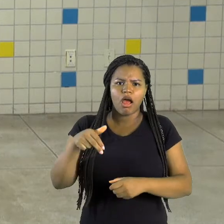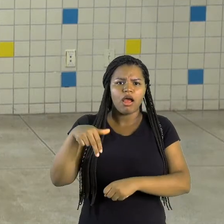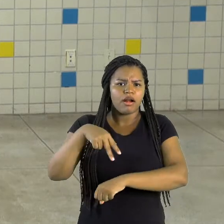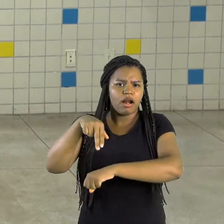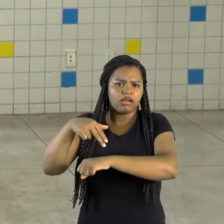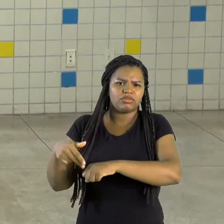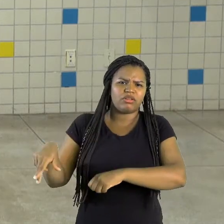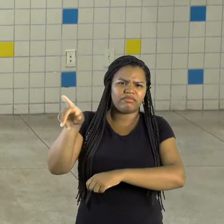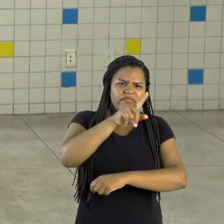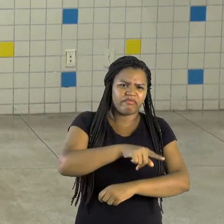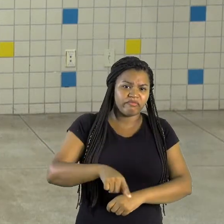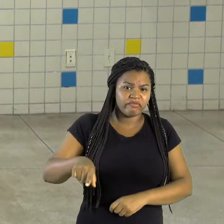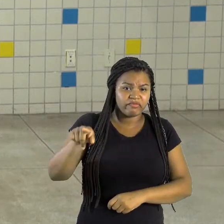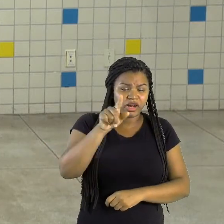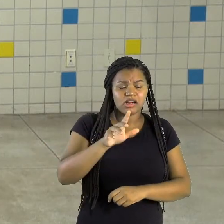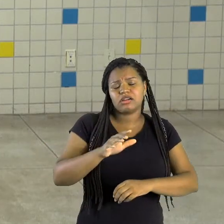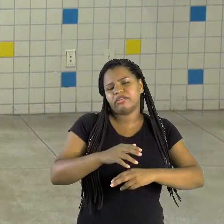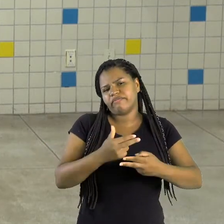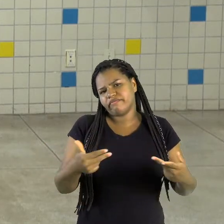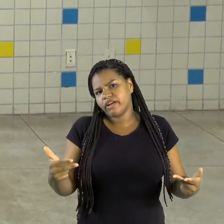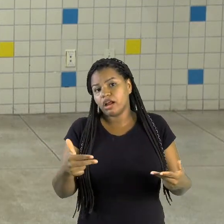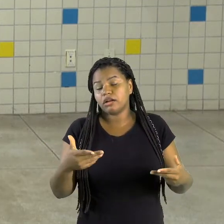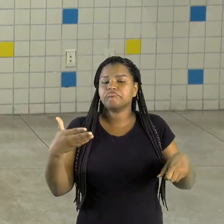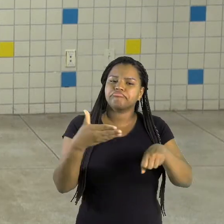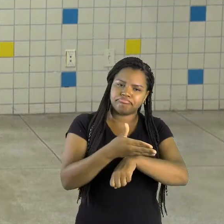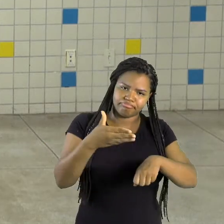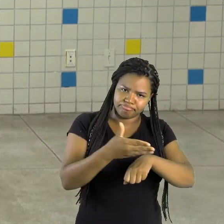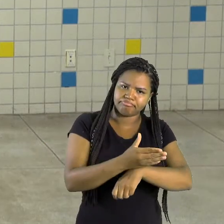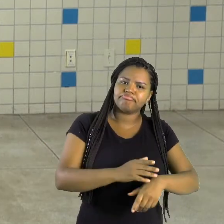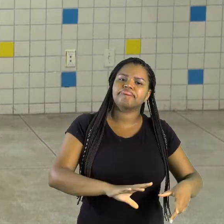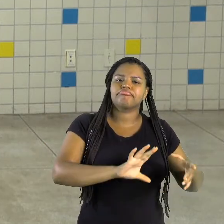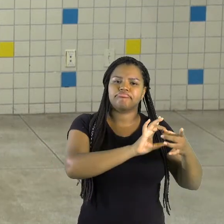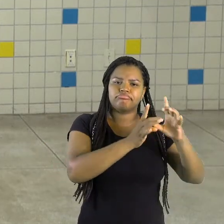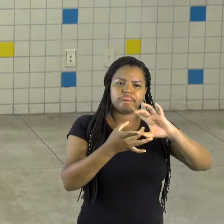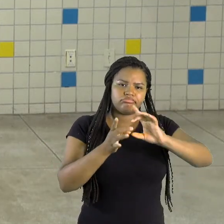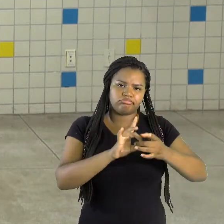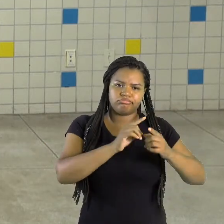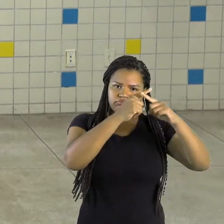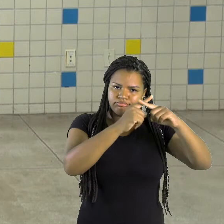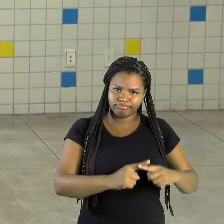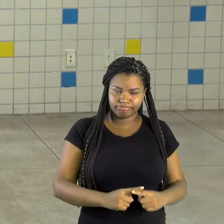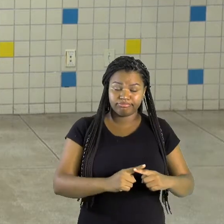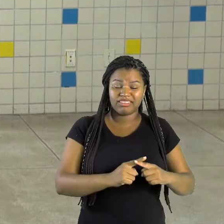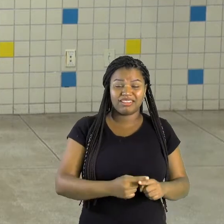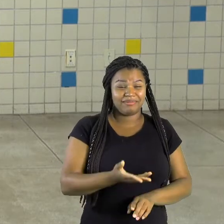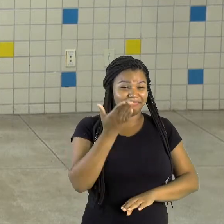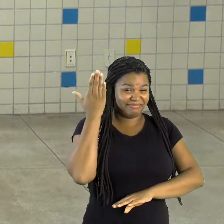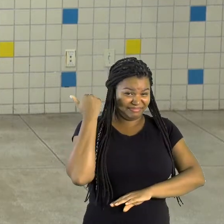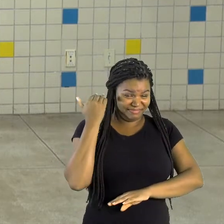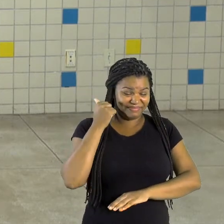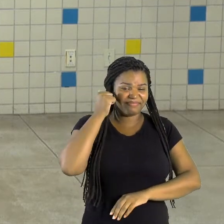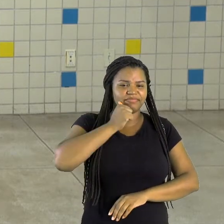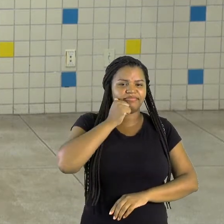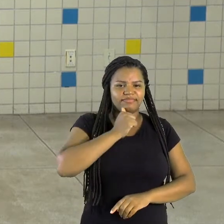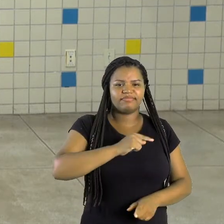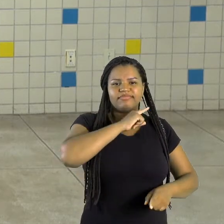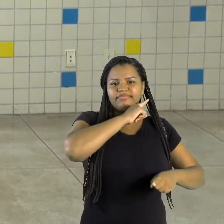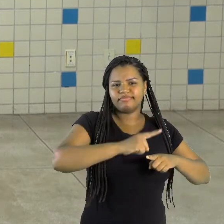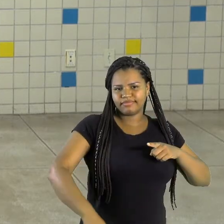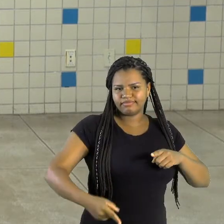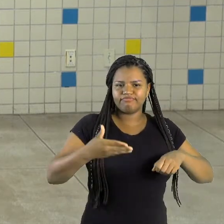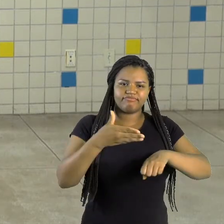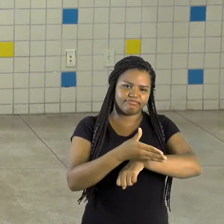que participam dos Jogos Olímpicos. Naquele período, as mulheres eram vetadas de participar dos Jogos